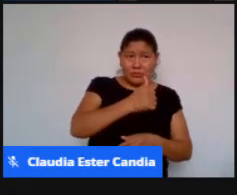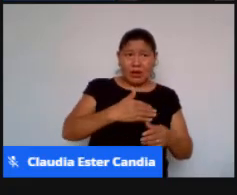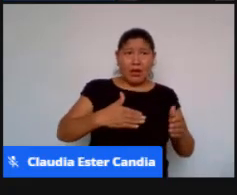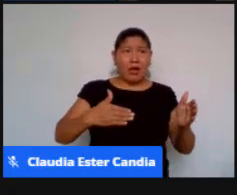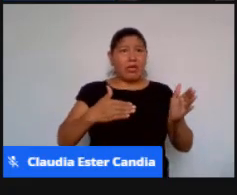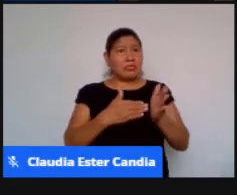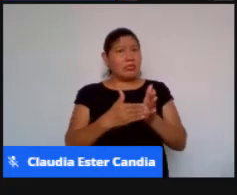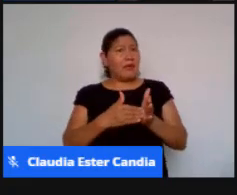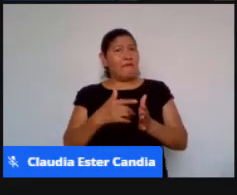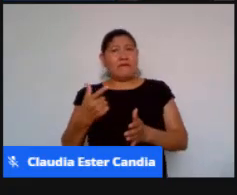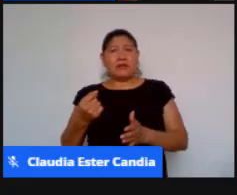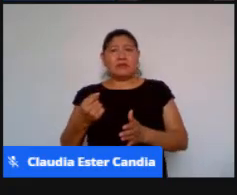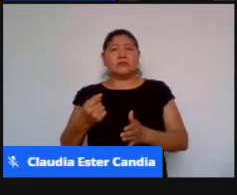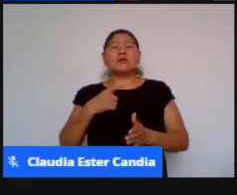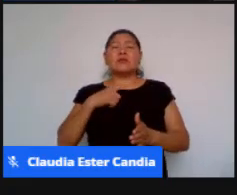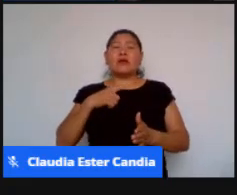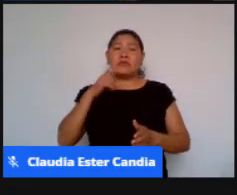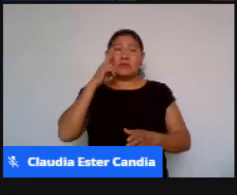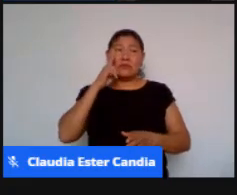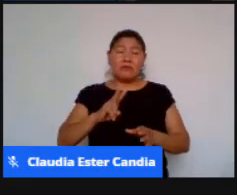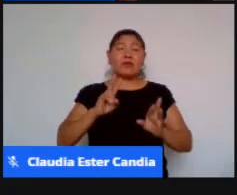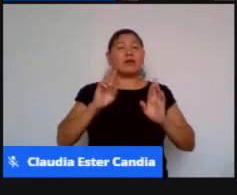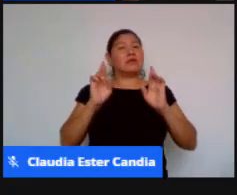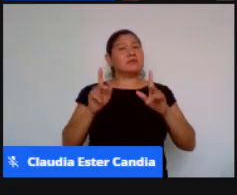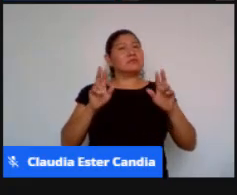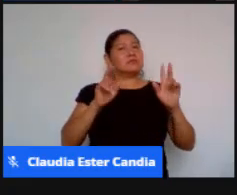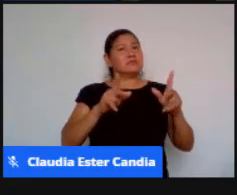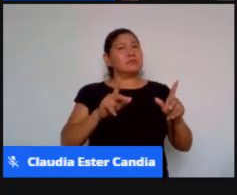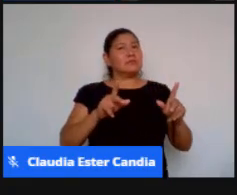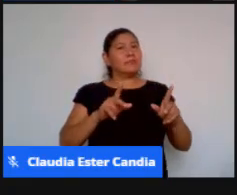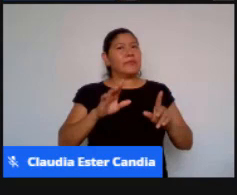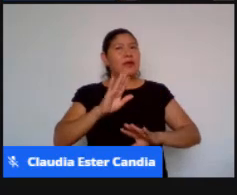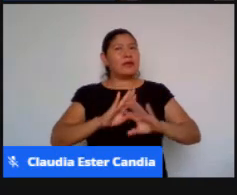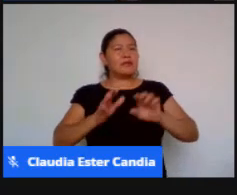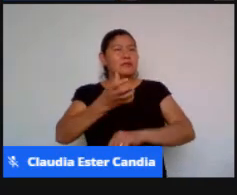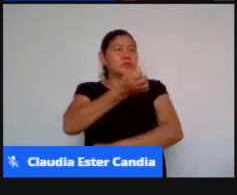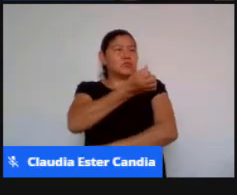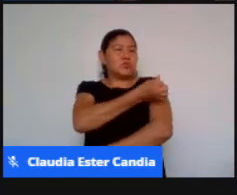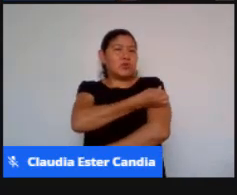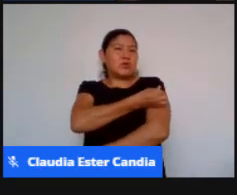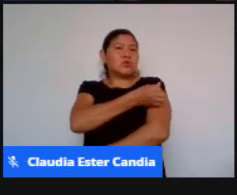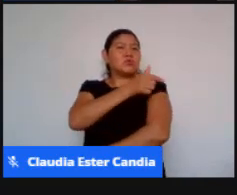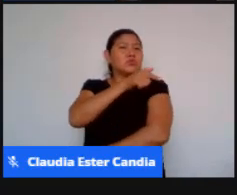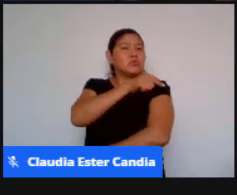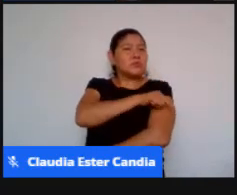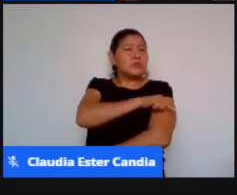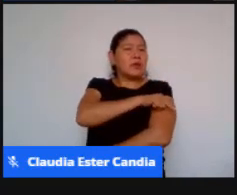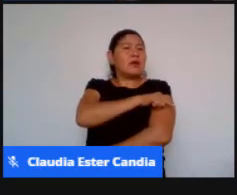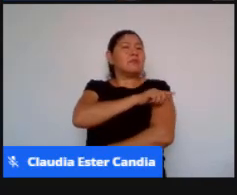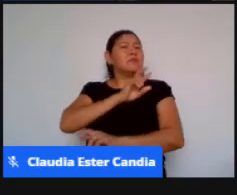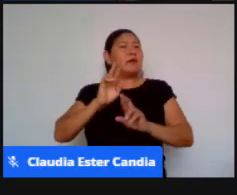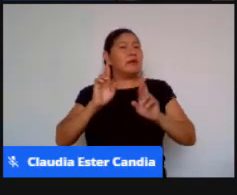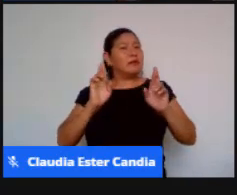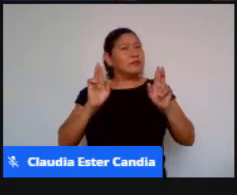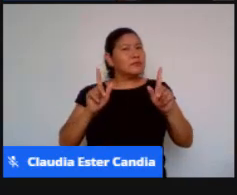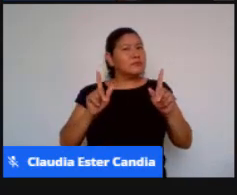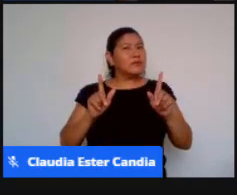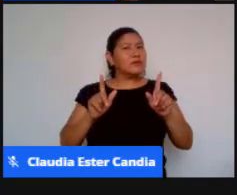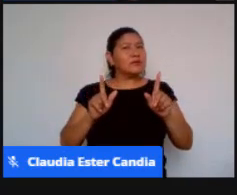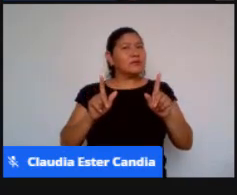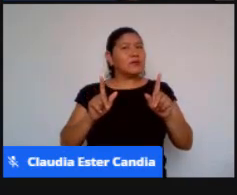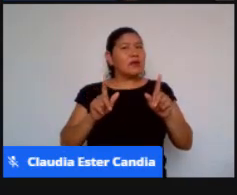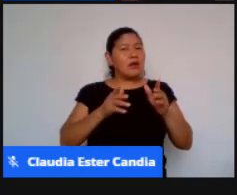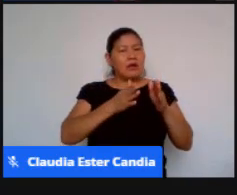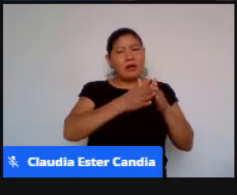lá para o sexto ano, 12 ou 13 para o sétimo, então, mas não quer dizer que sejam